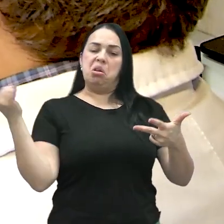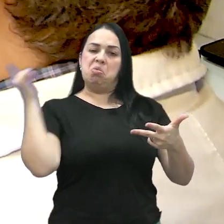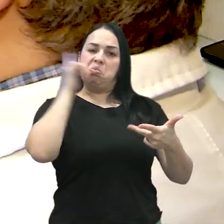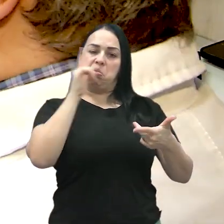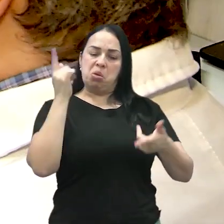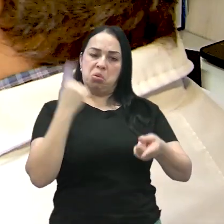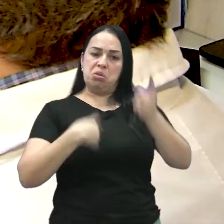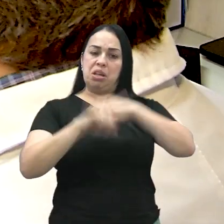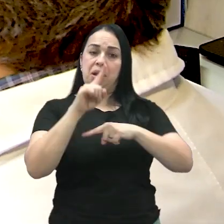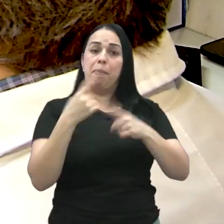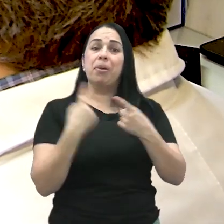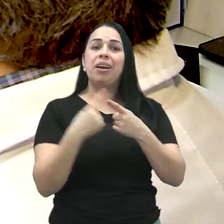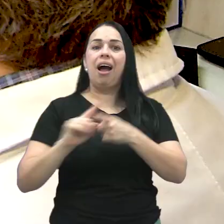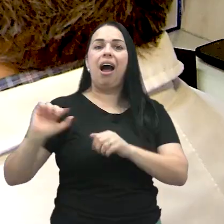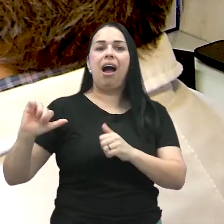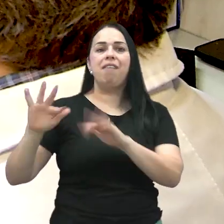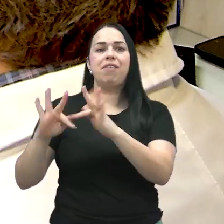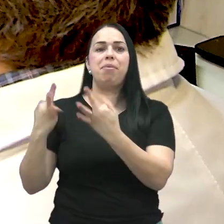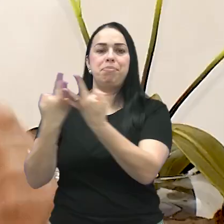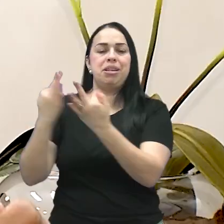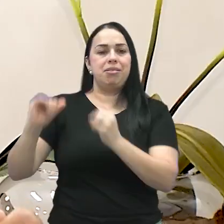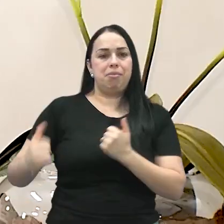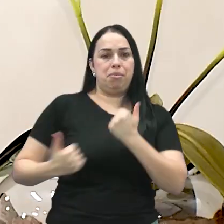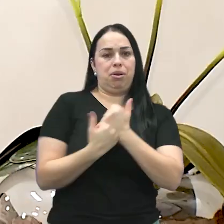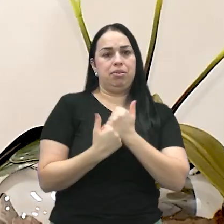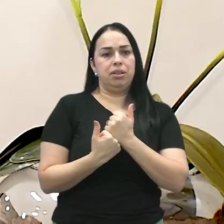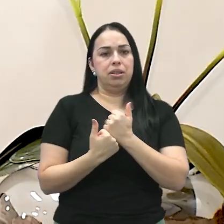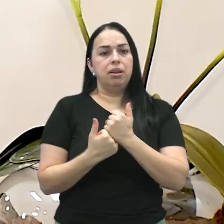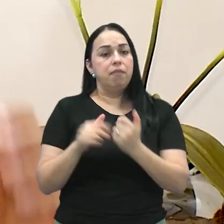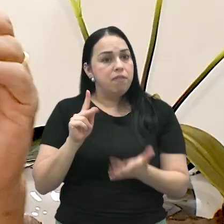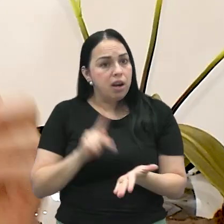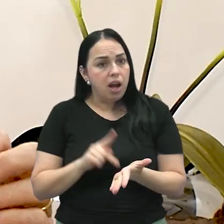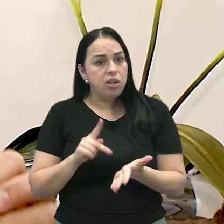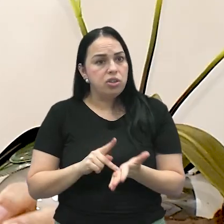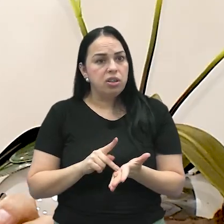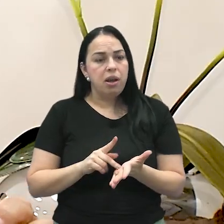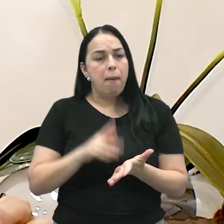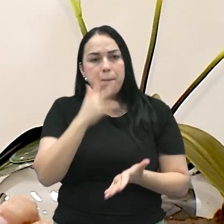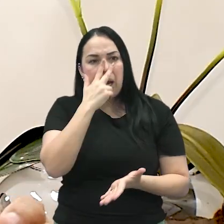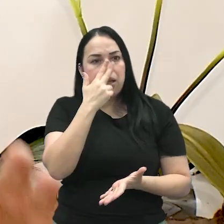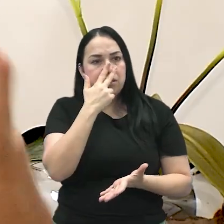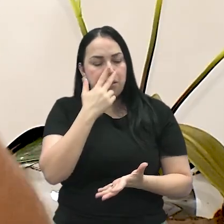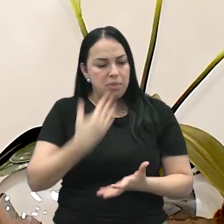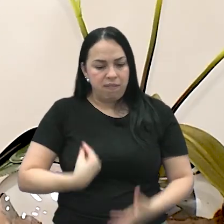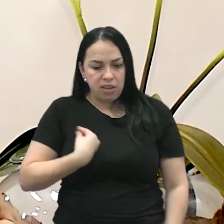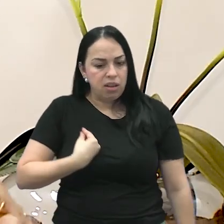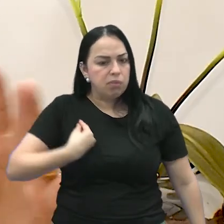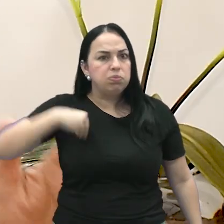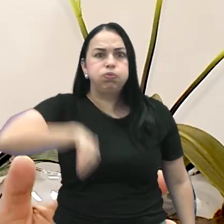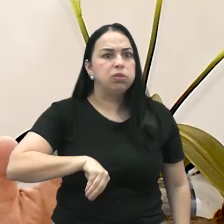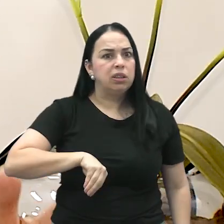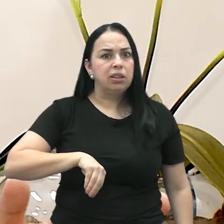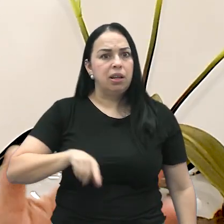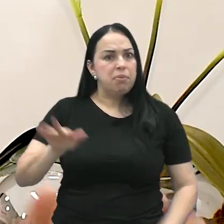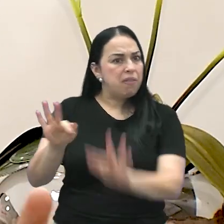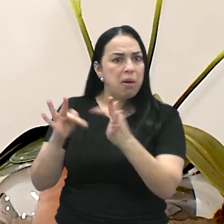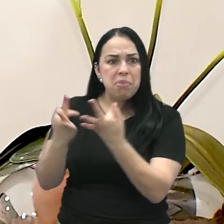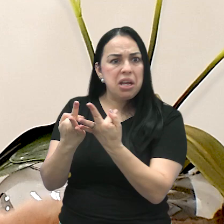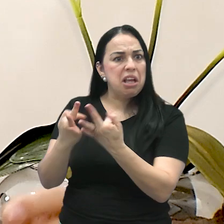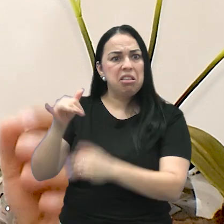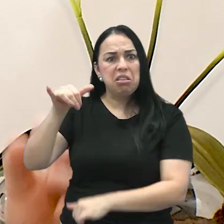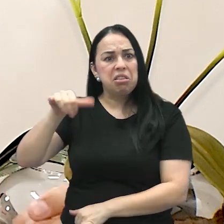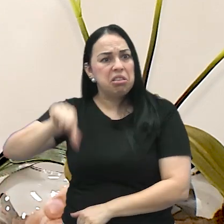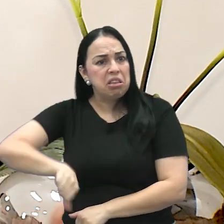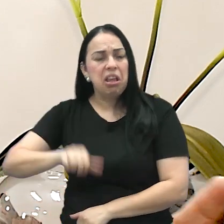Sebastião conseguiu superar com o apoio da família. Meu chão caiu. Aí o que eu fiz? Aí a minha família também ficou triste.